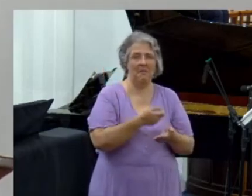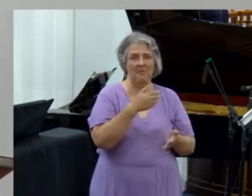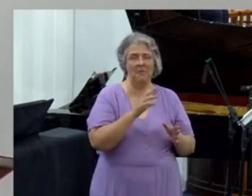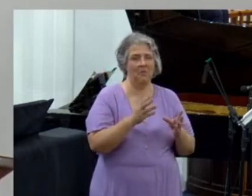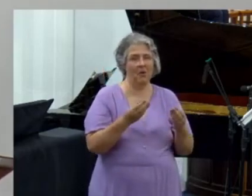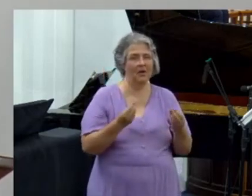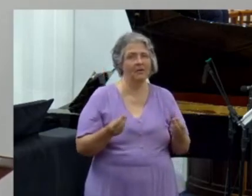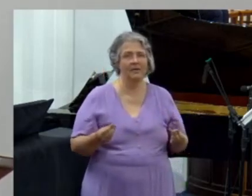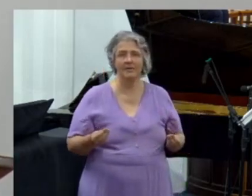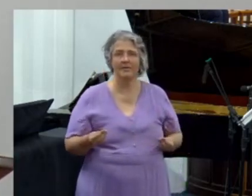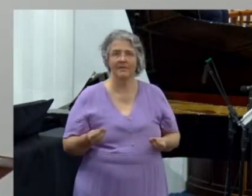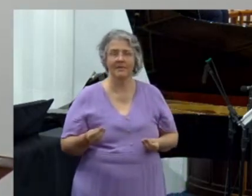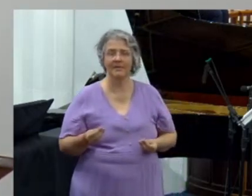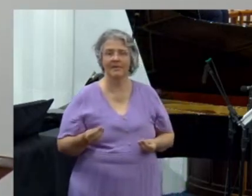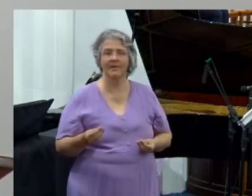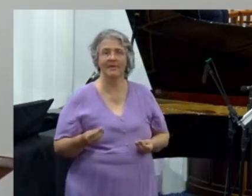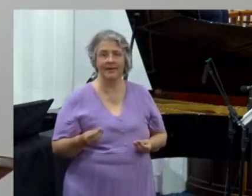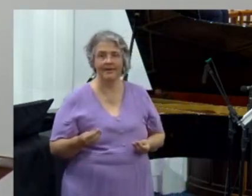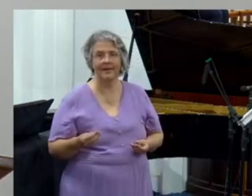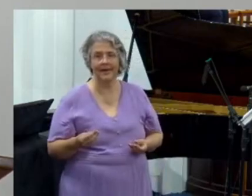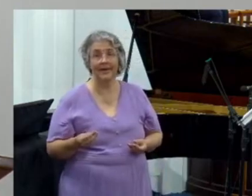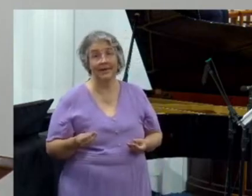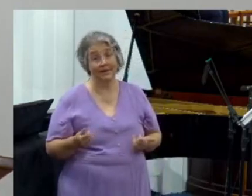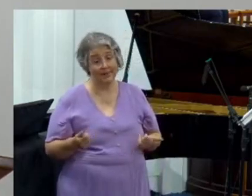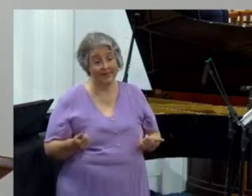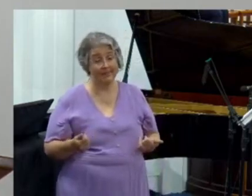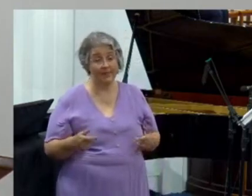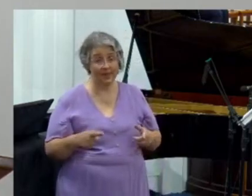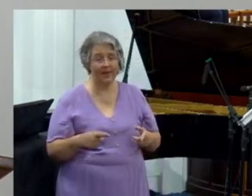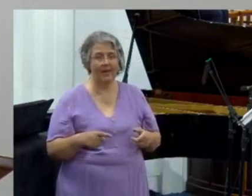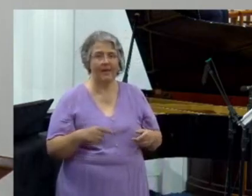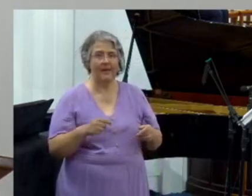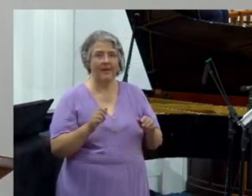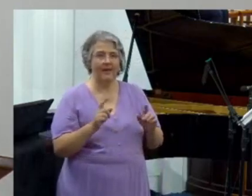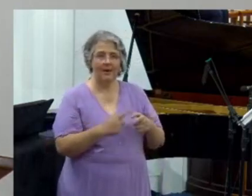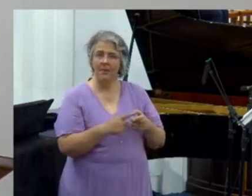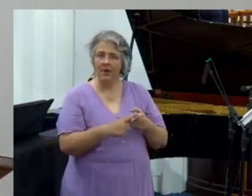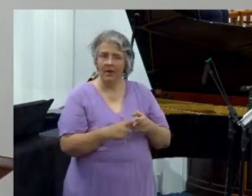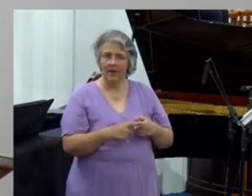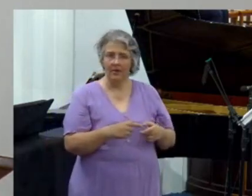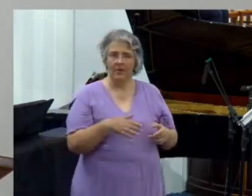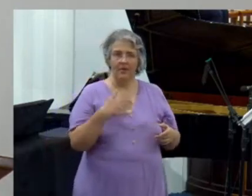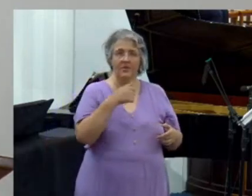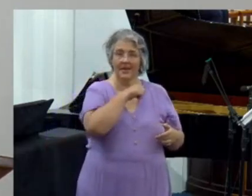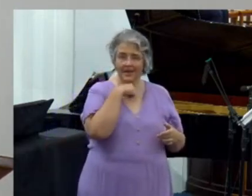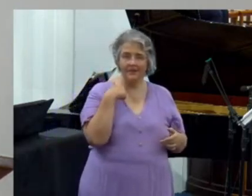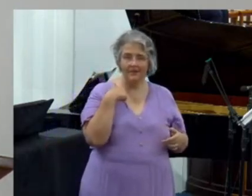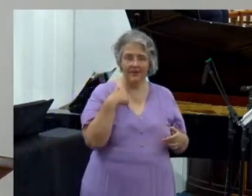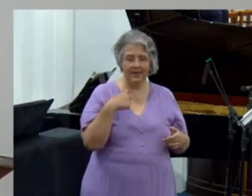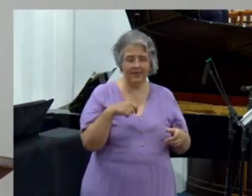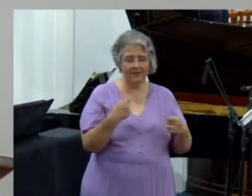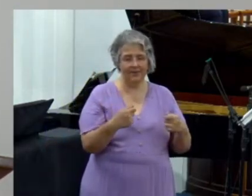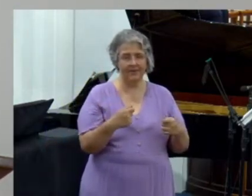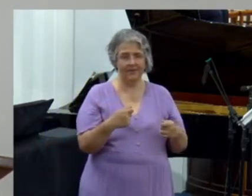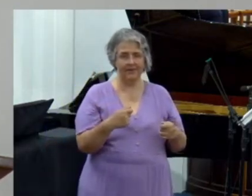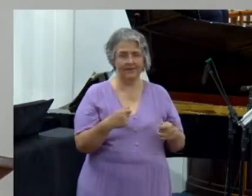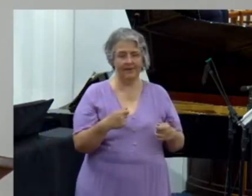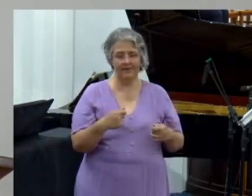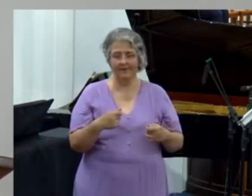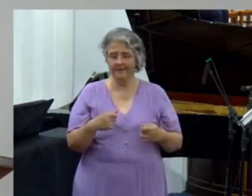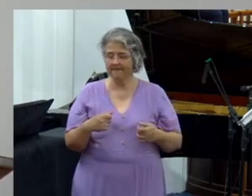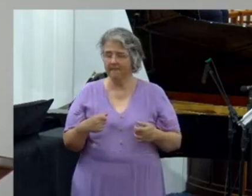que deveria ser ofertado tinha que ter sido criado pelo próprio ofertante, tinha que ter uma relação íntima com o próprio